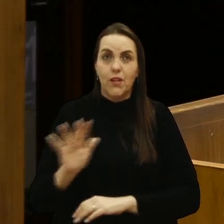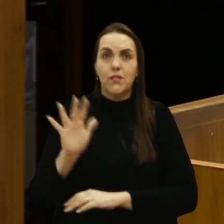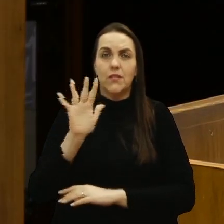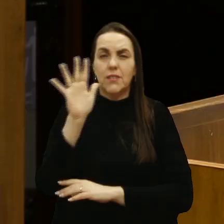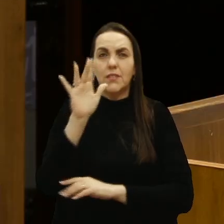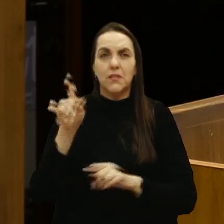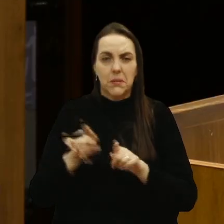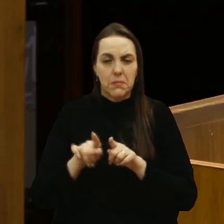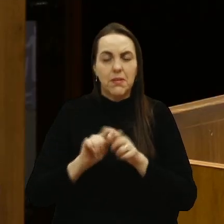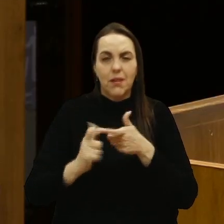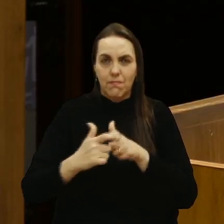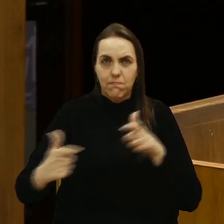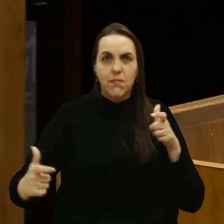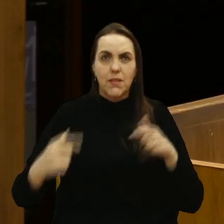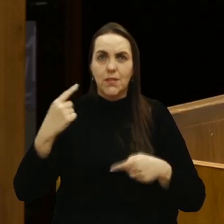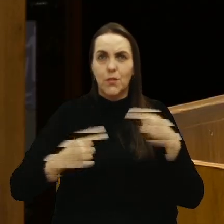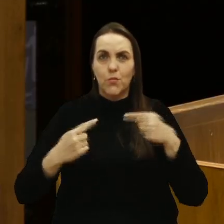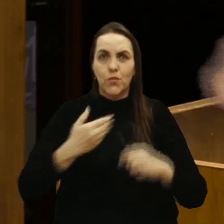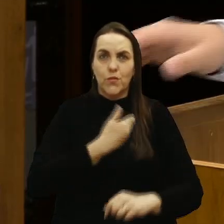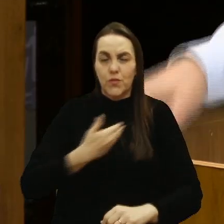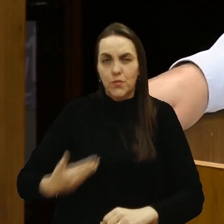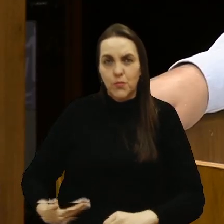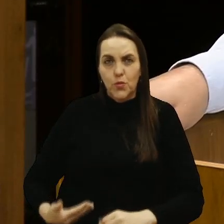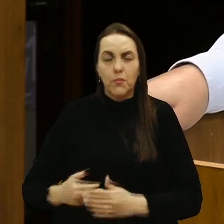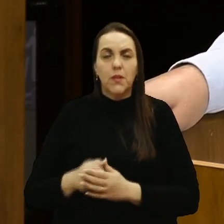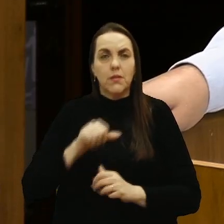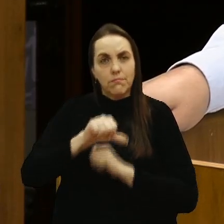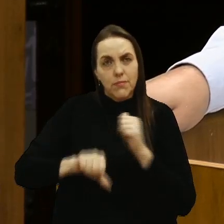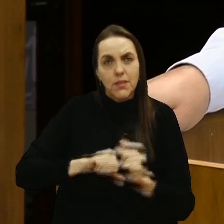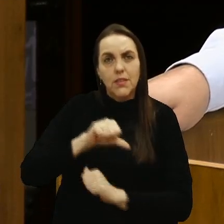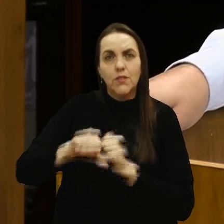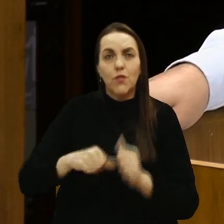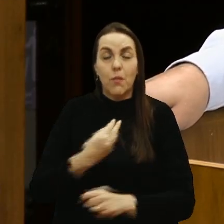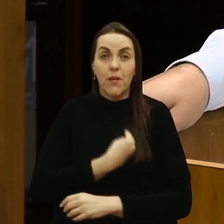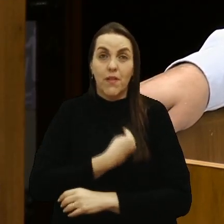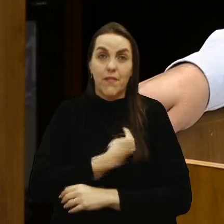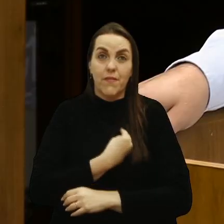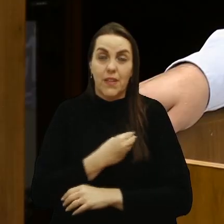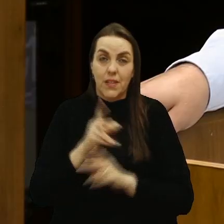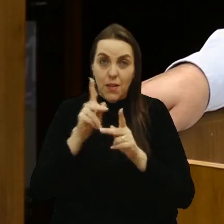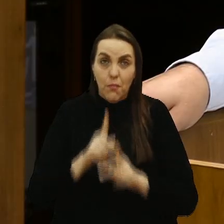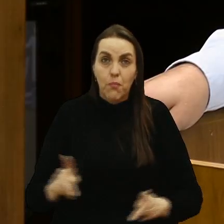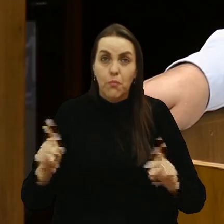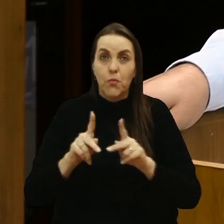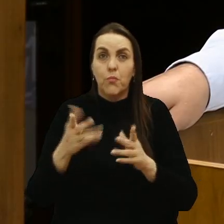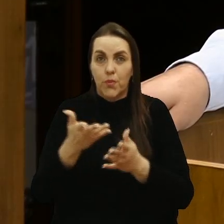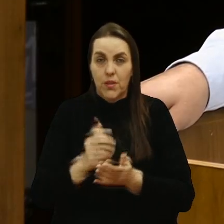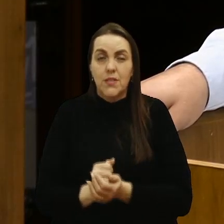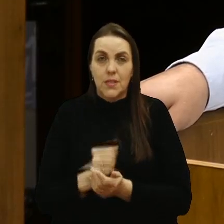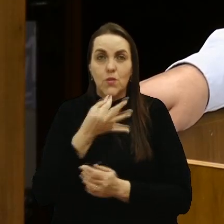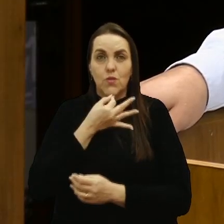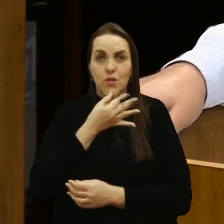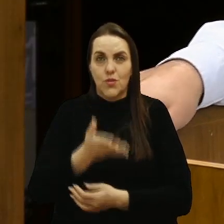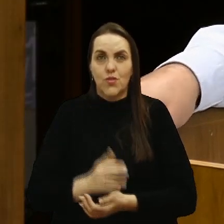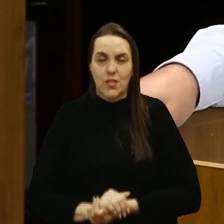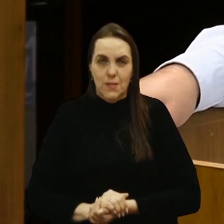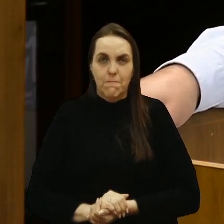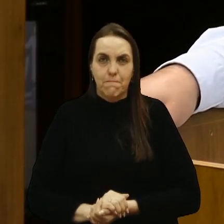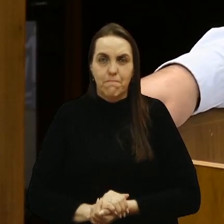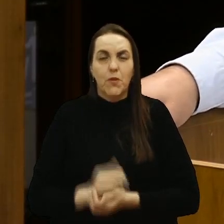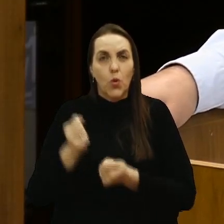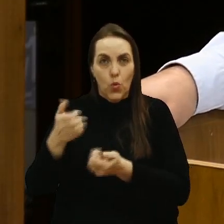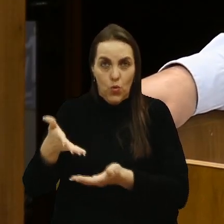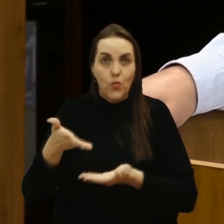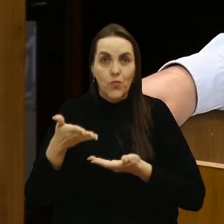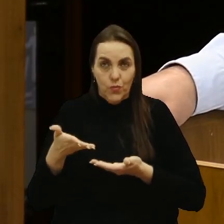pela ampliação das políticas públicas que transformam a vida da população caxiense.